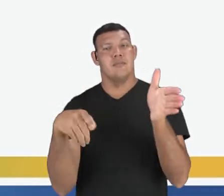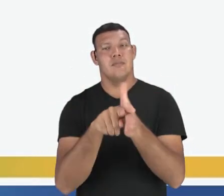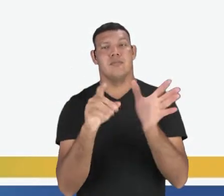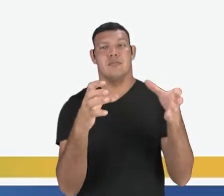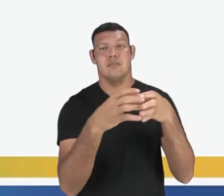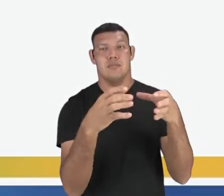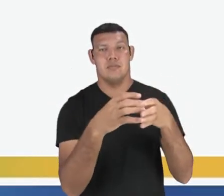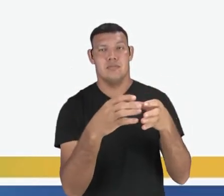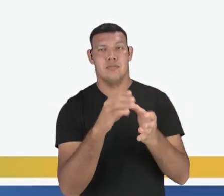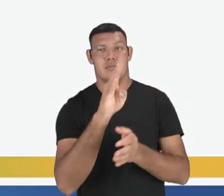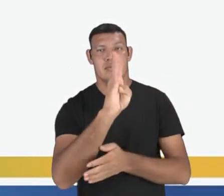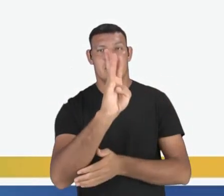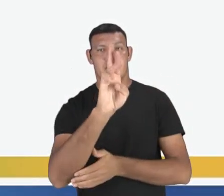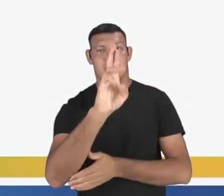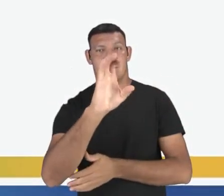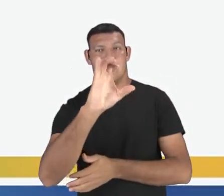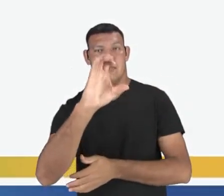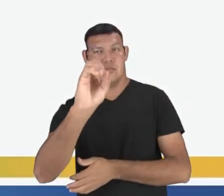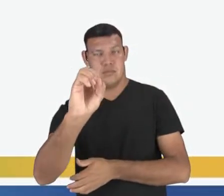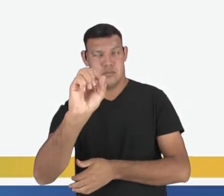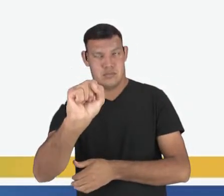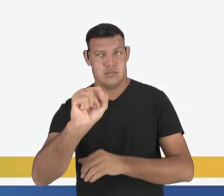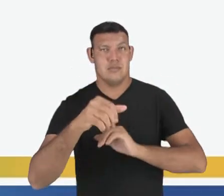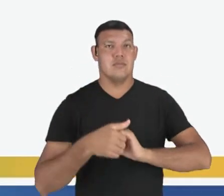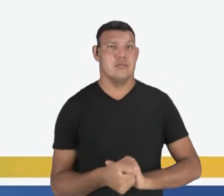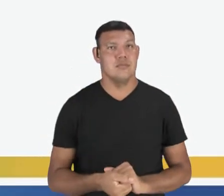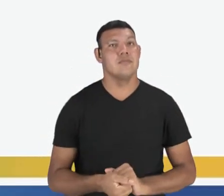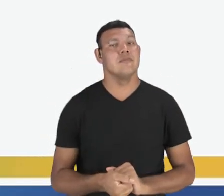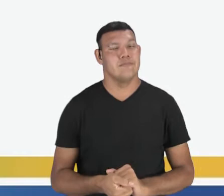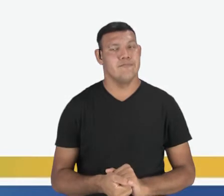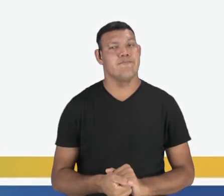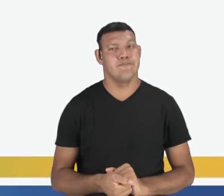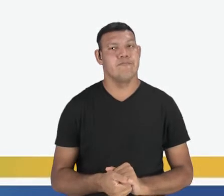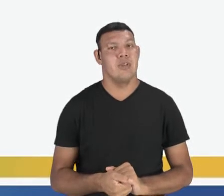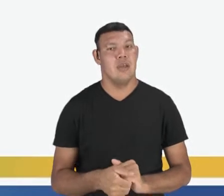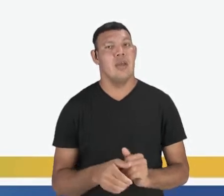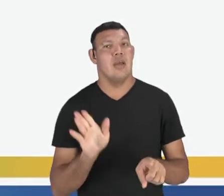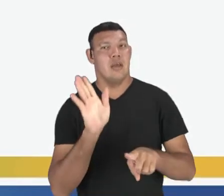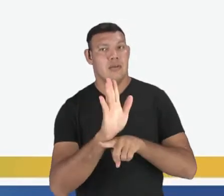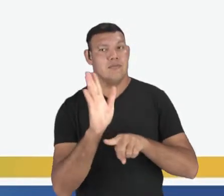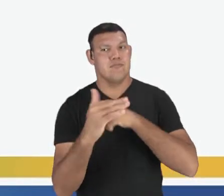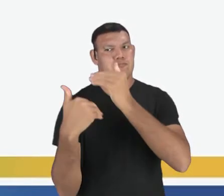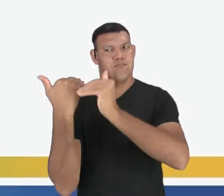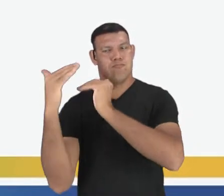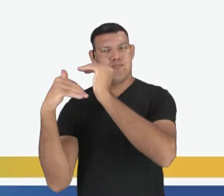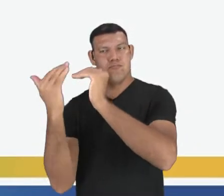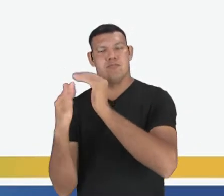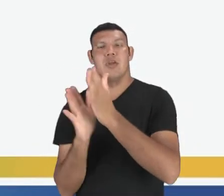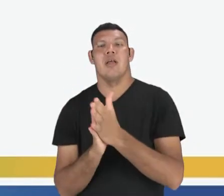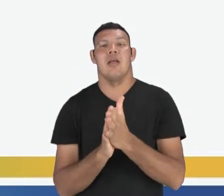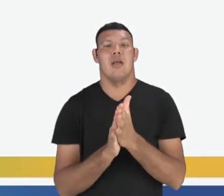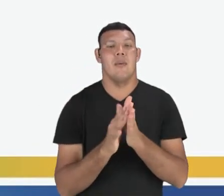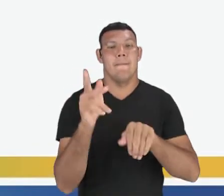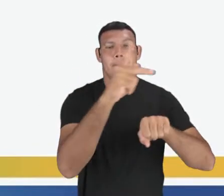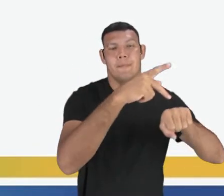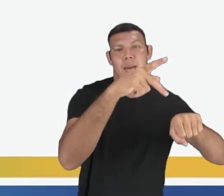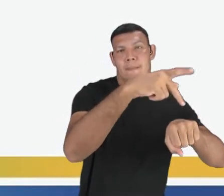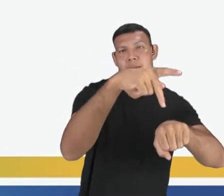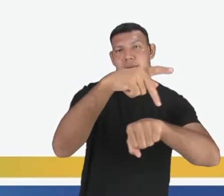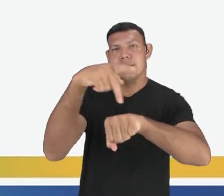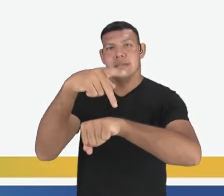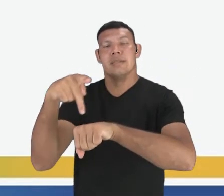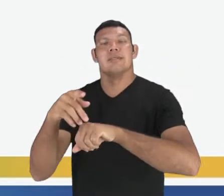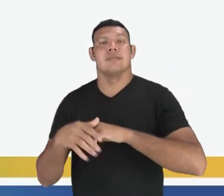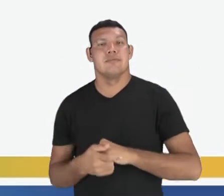simplesmente Banco do BRICS. É um banco de desenvolvimento multilateral operado pelos estados do